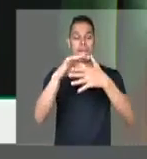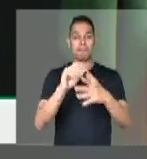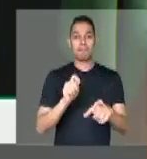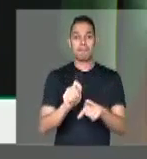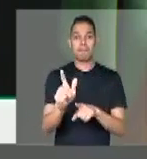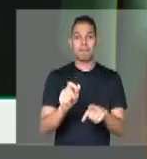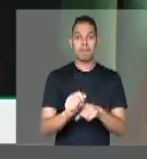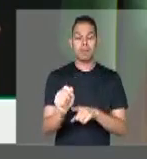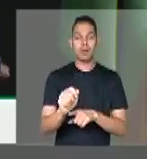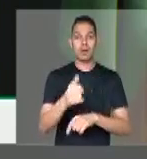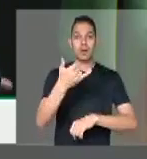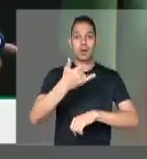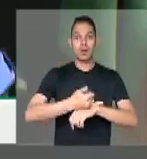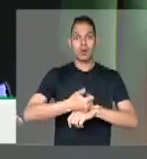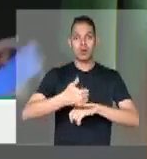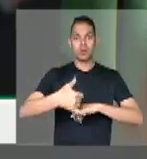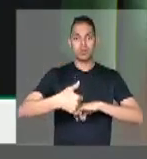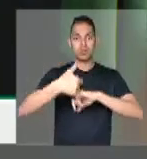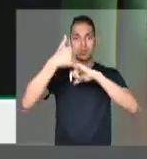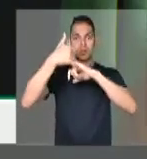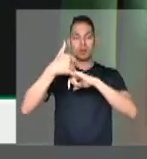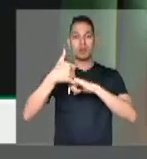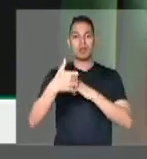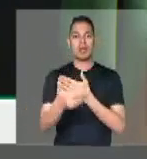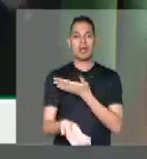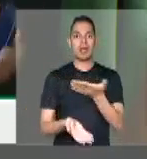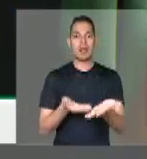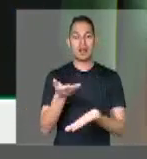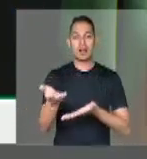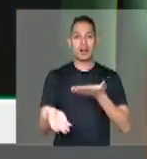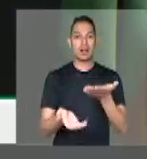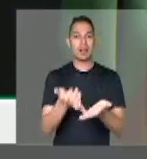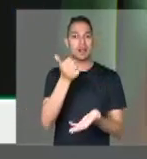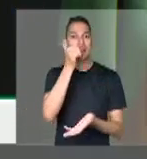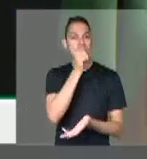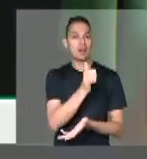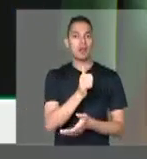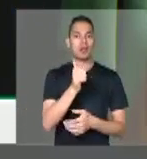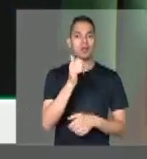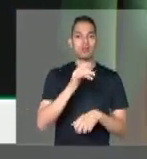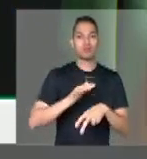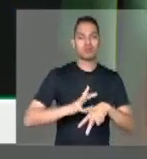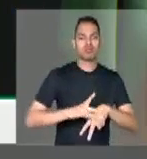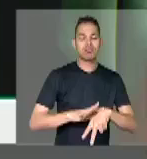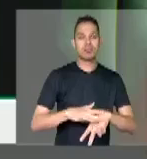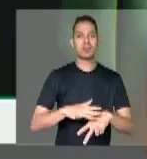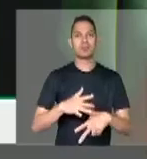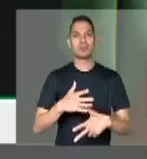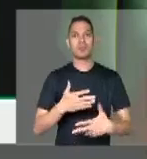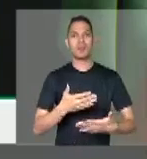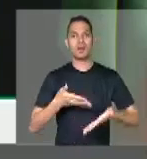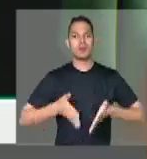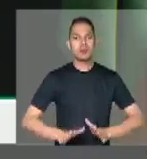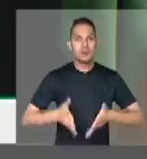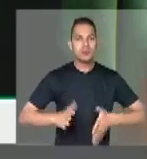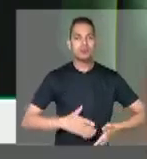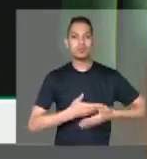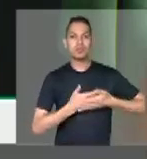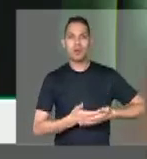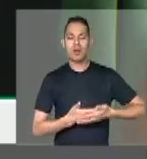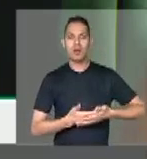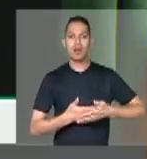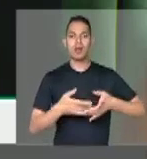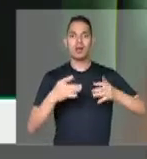guindaste, a compra de um medicamento para atender as Marias do Tocantins, aos tocantinenses recém-nascidos nas